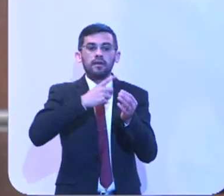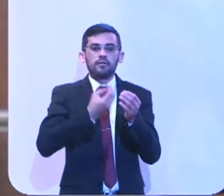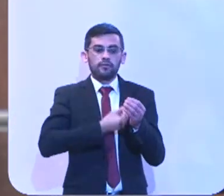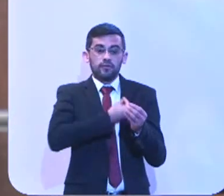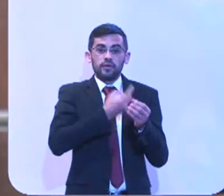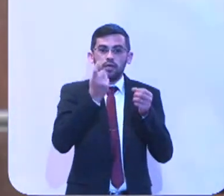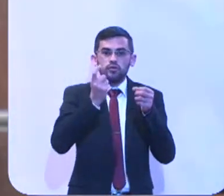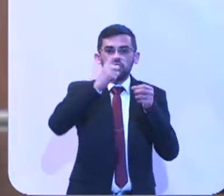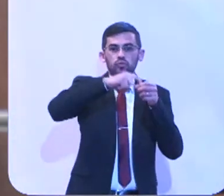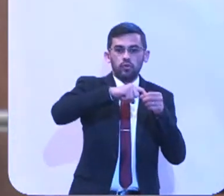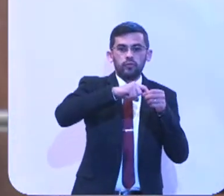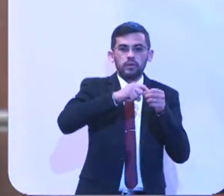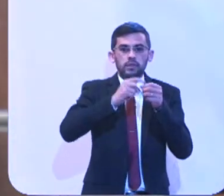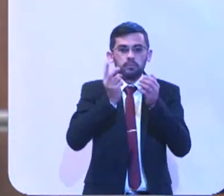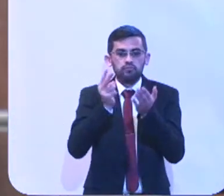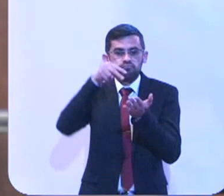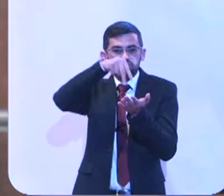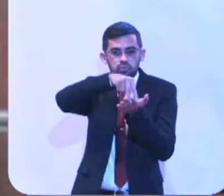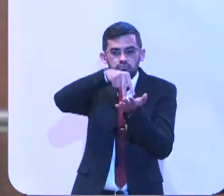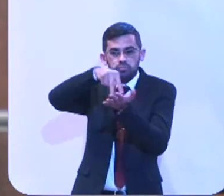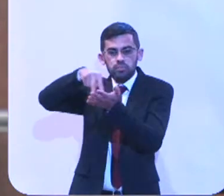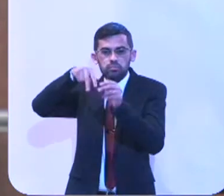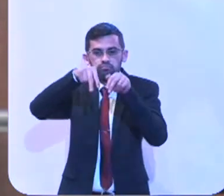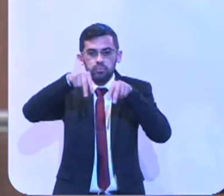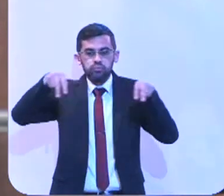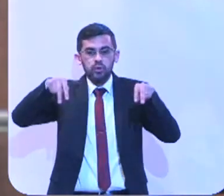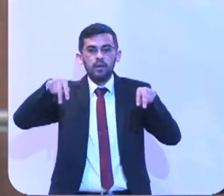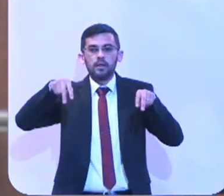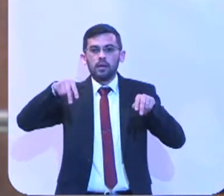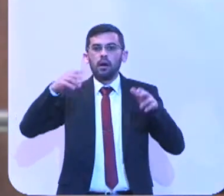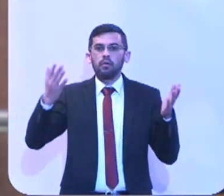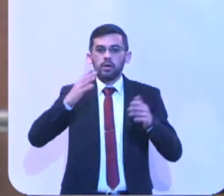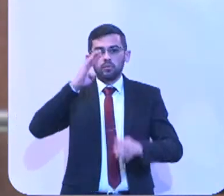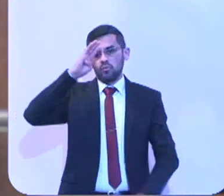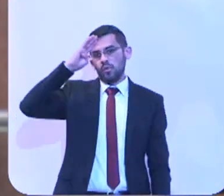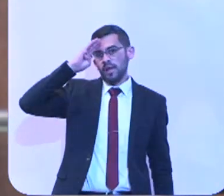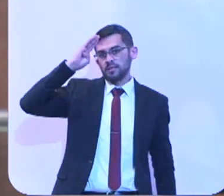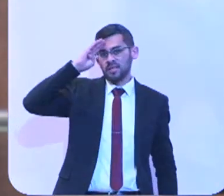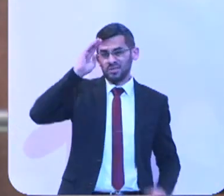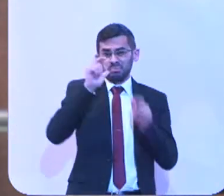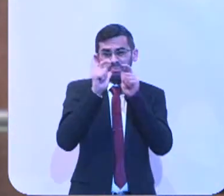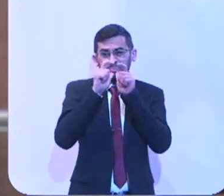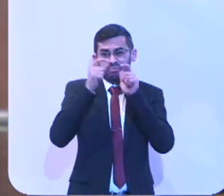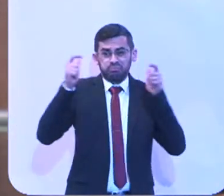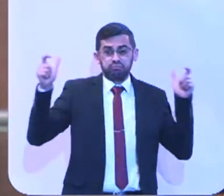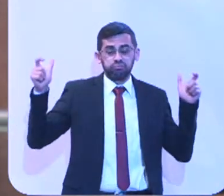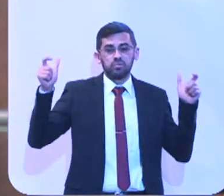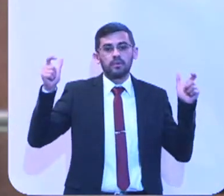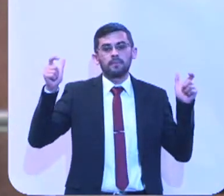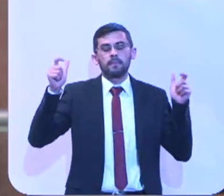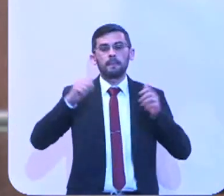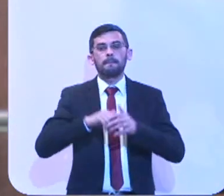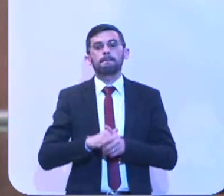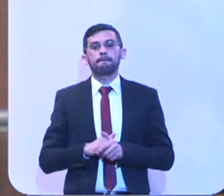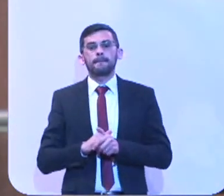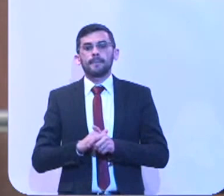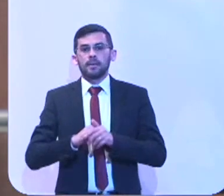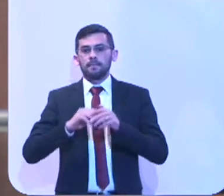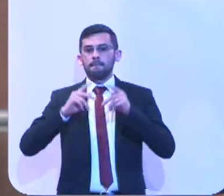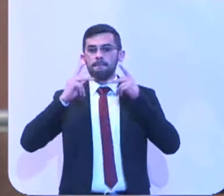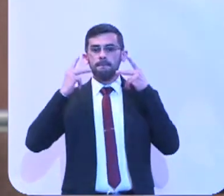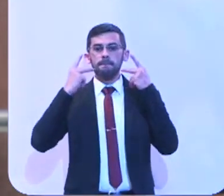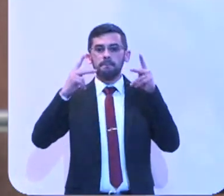vida e se puseram de pé, e era um exército enorme. Pregue